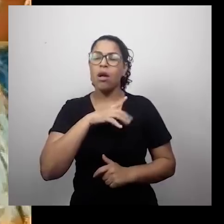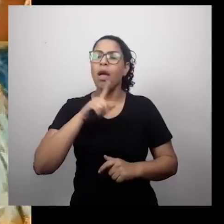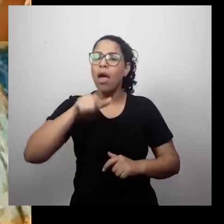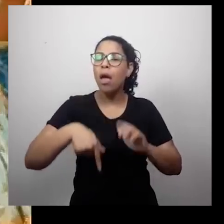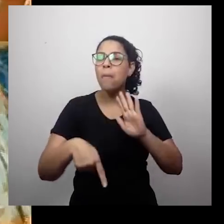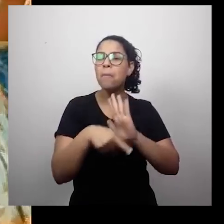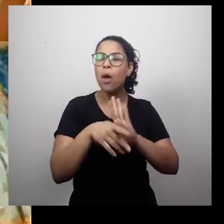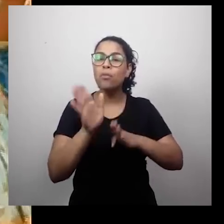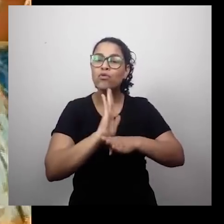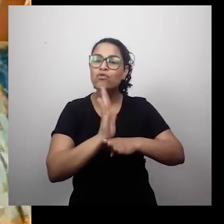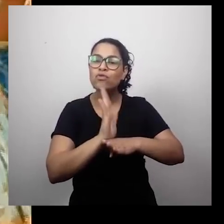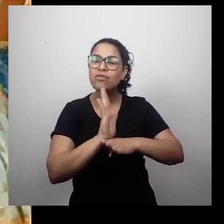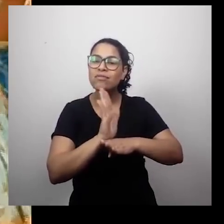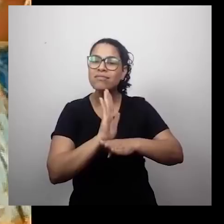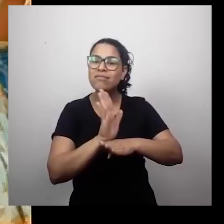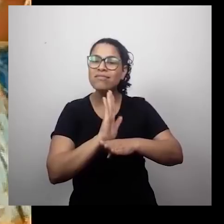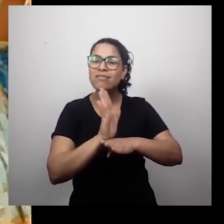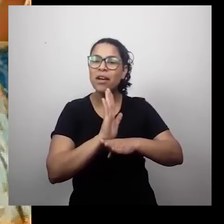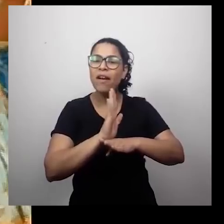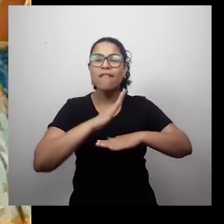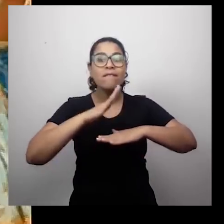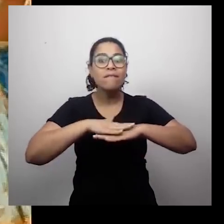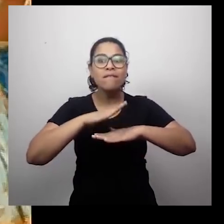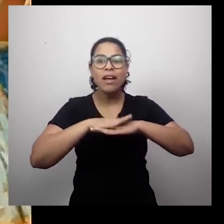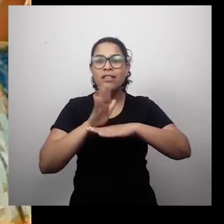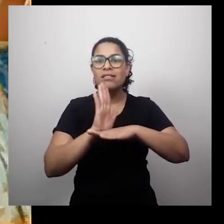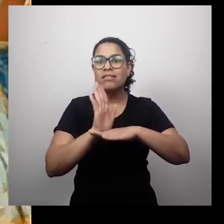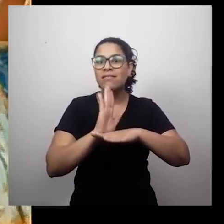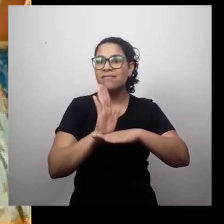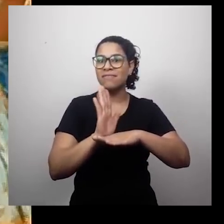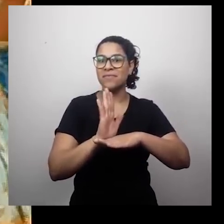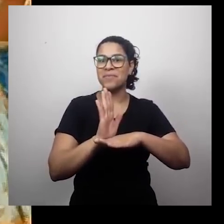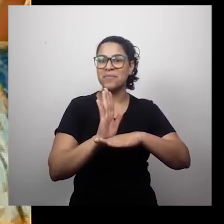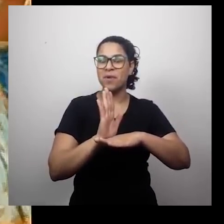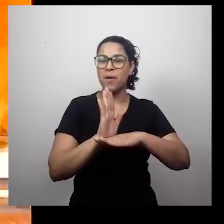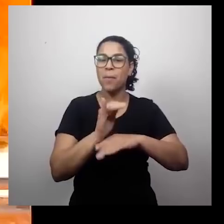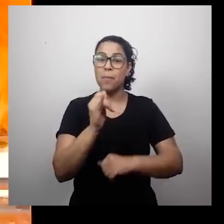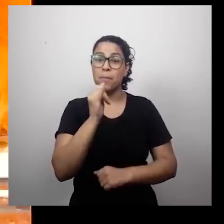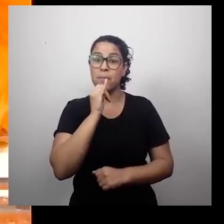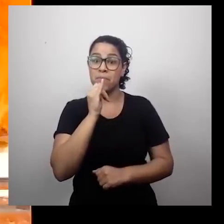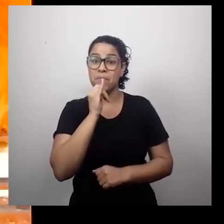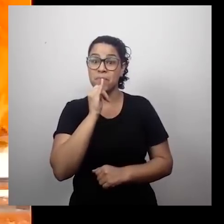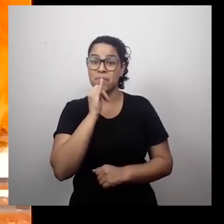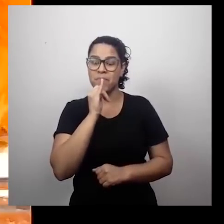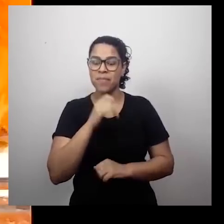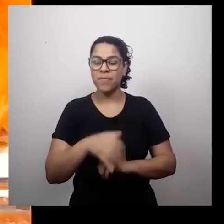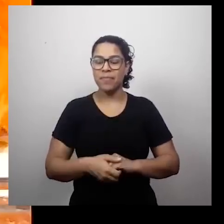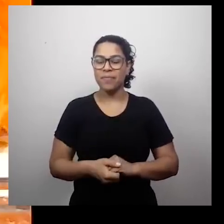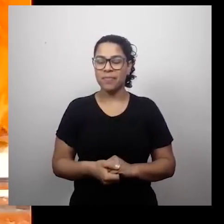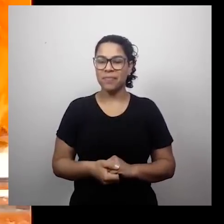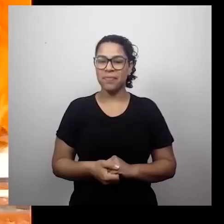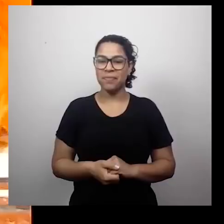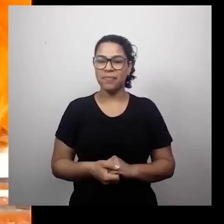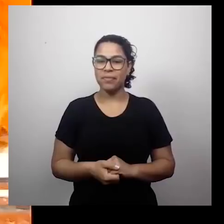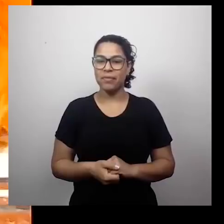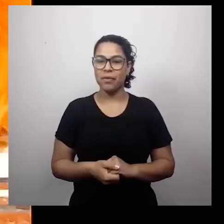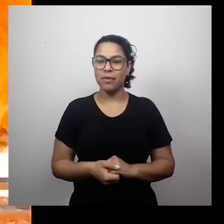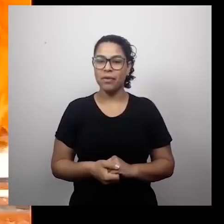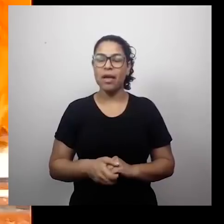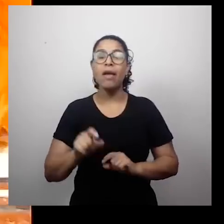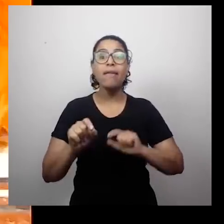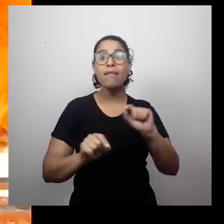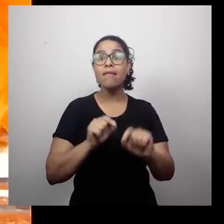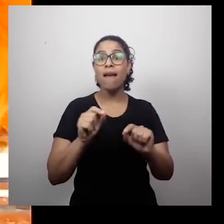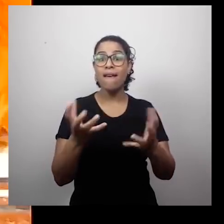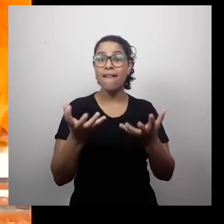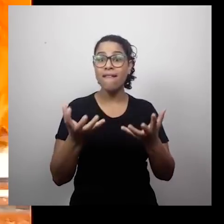indústria de cinema que já produziu diversos filmes de sucesso, como o premiado Slumdog Millionaire,